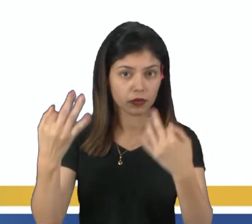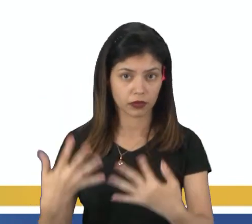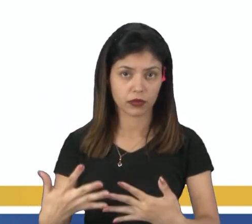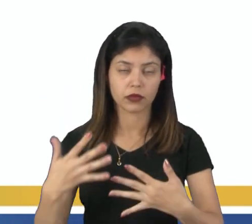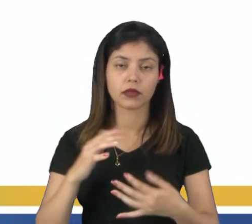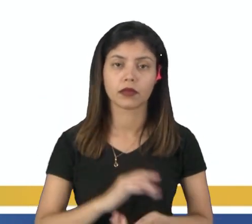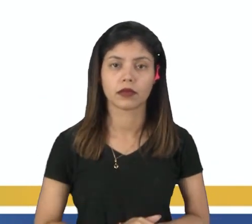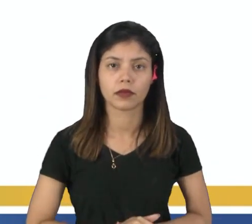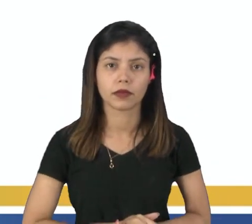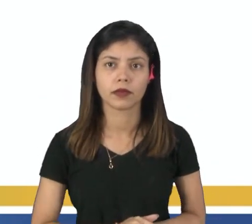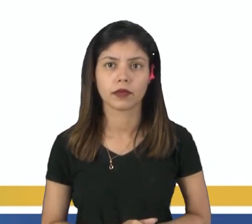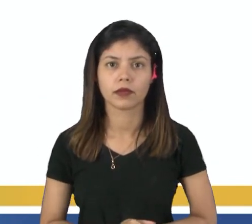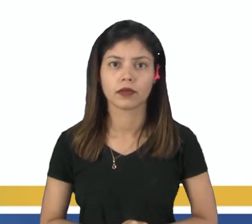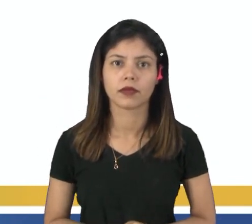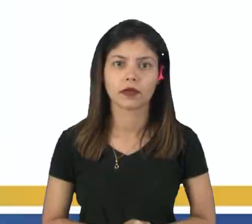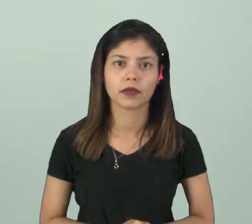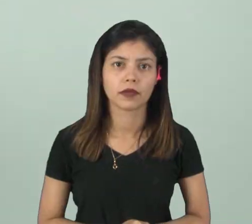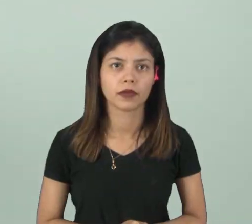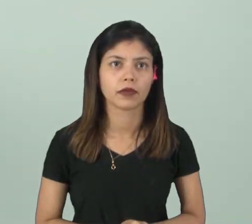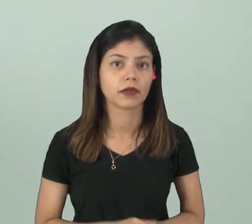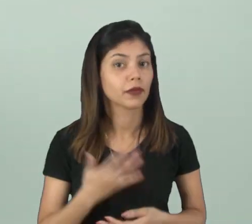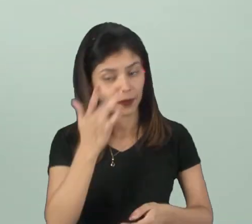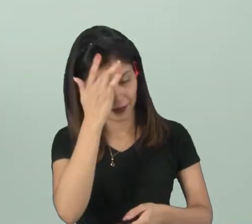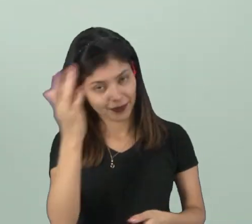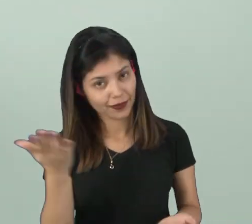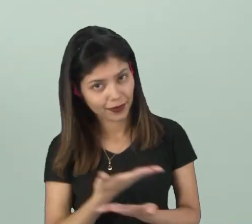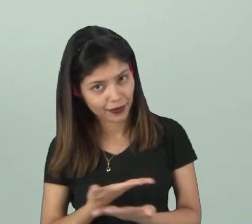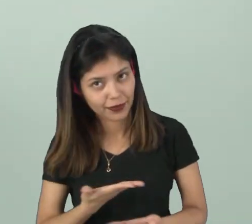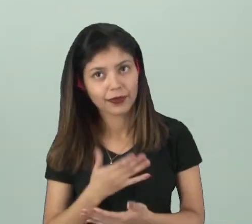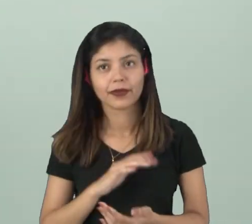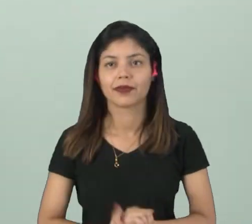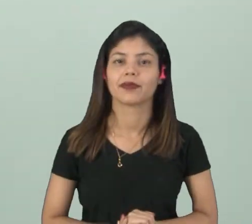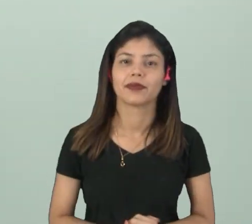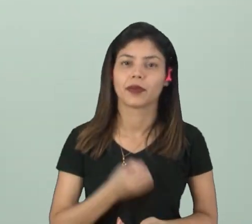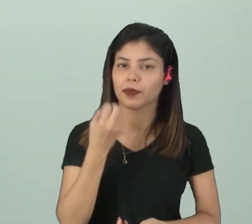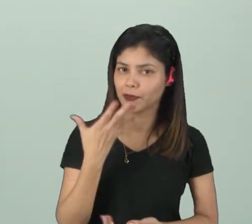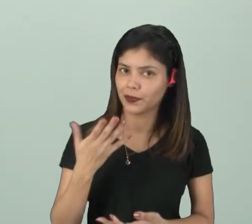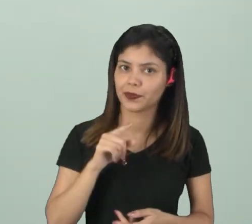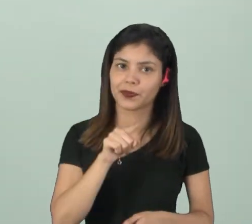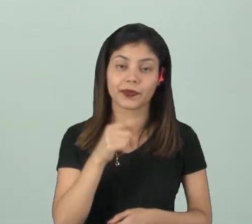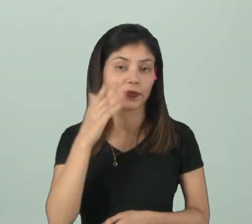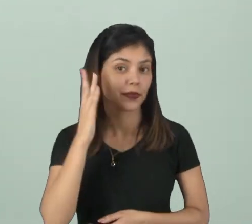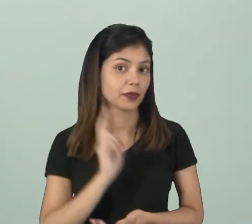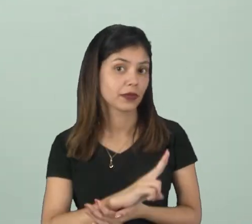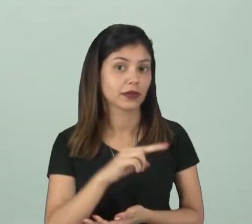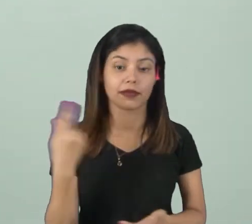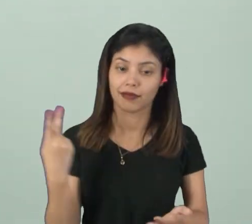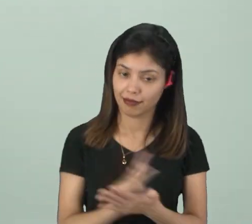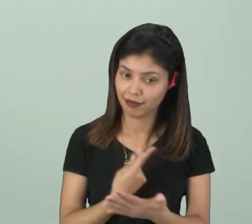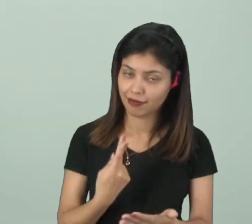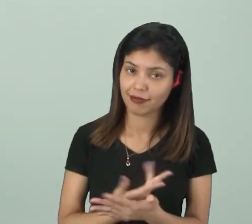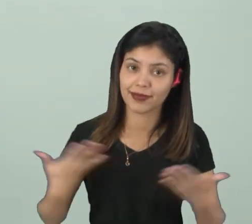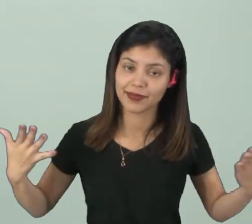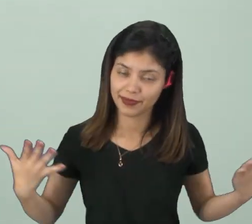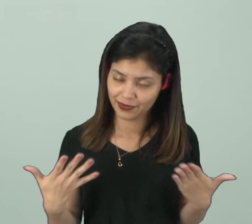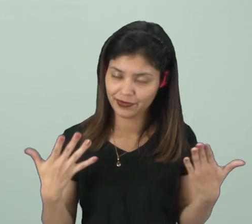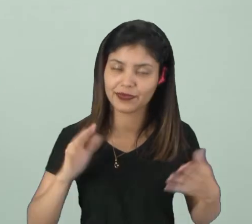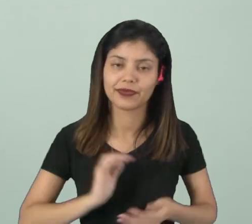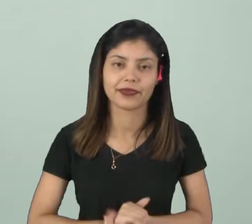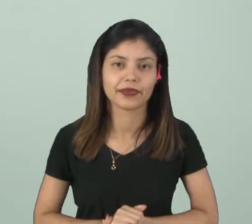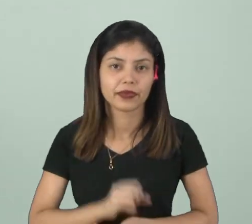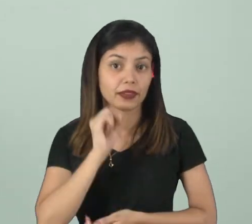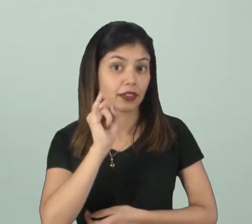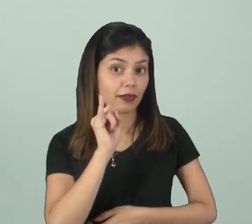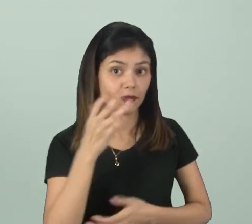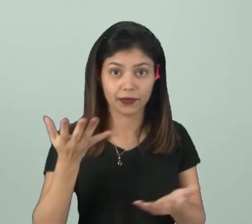em explicações. Sei que ficou muito fácil agora. Bom, vocês jamais irão errar de agora em diante.